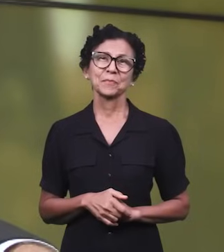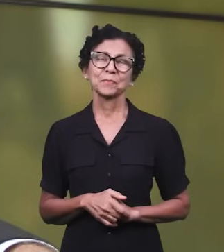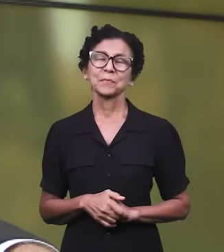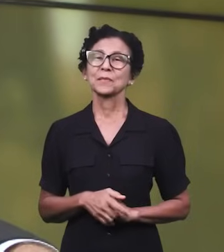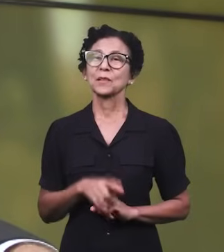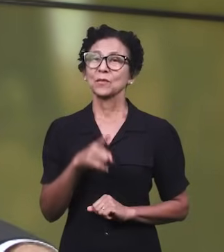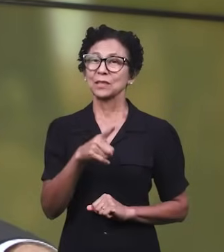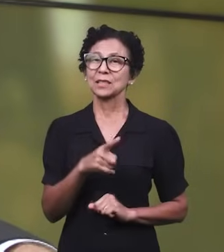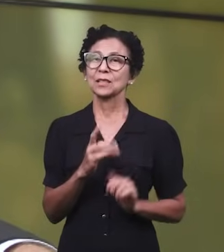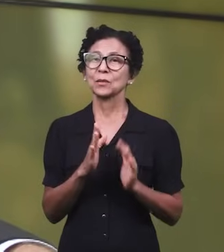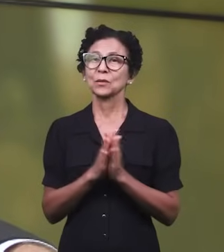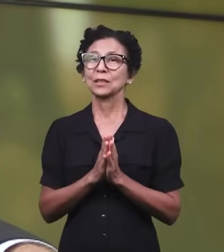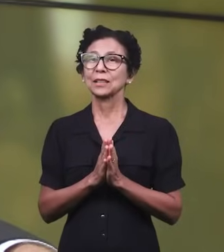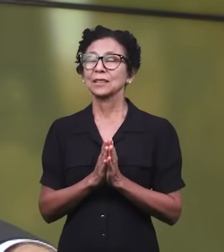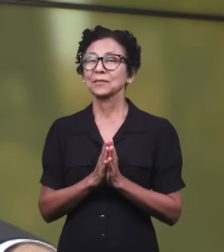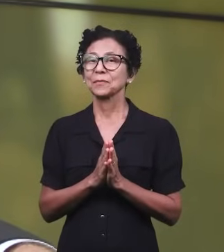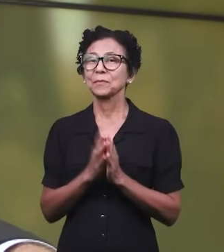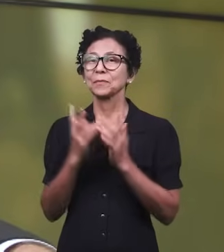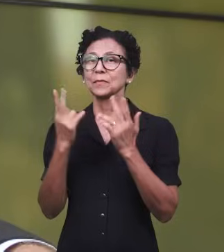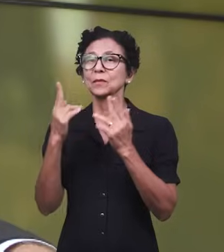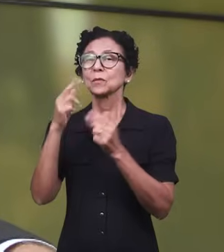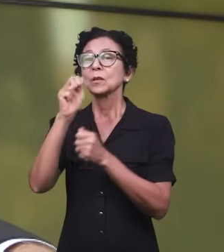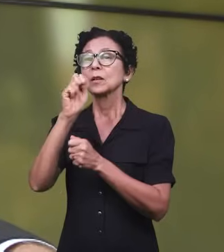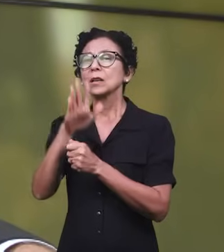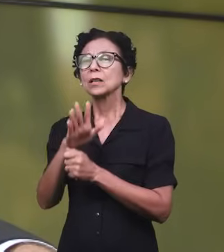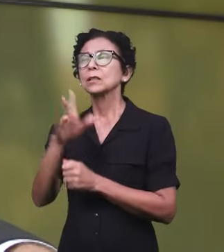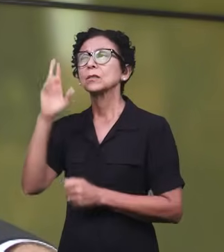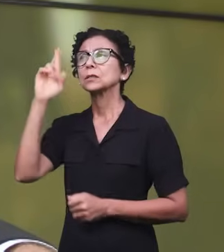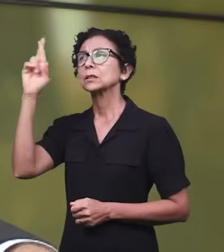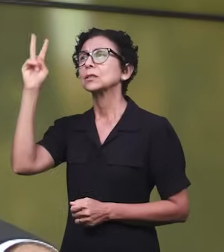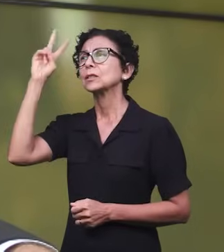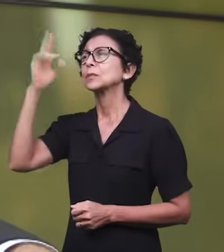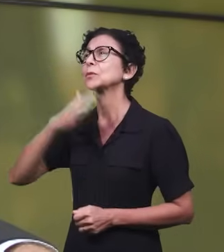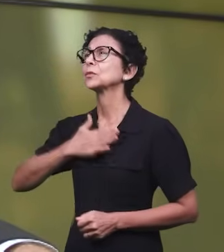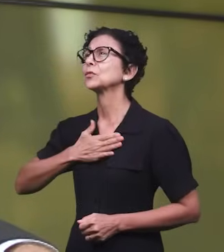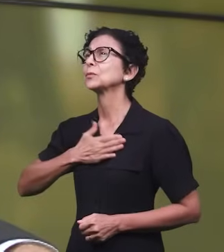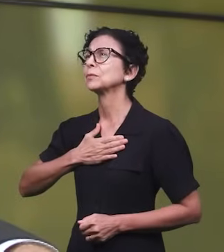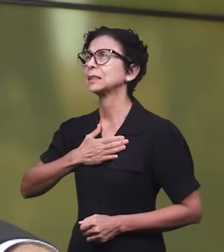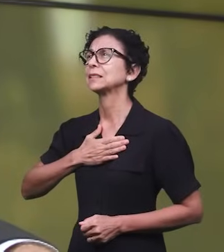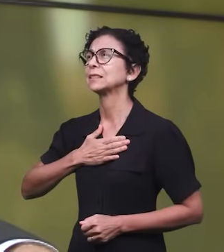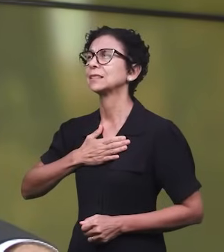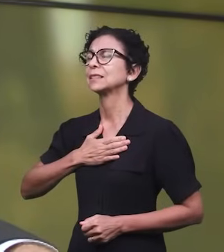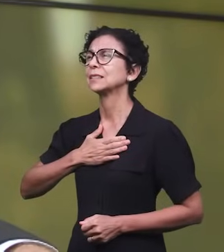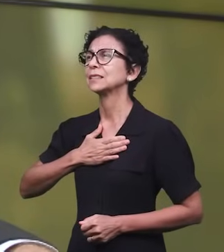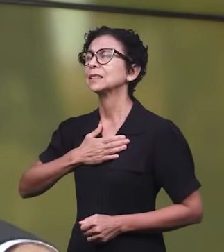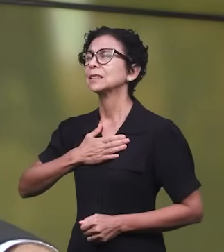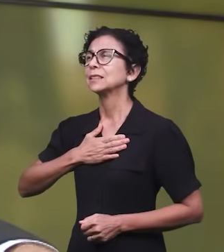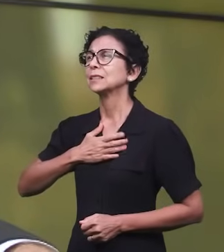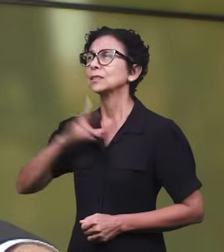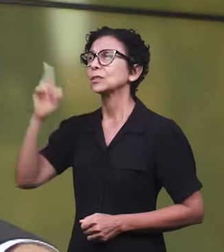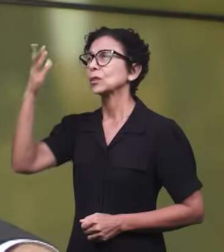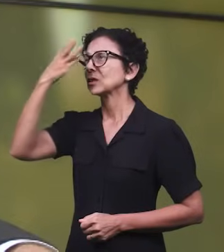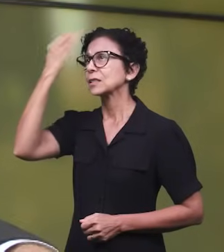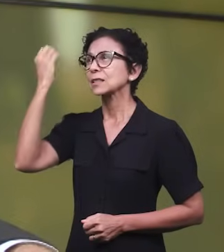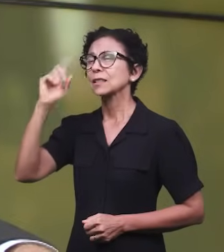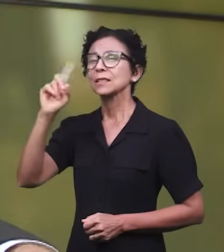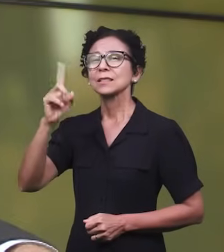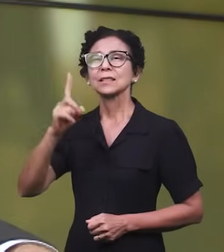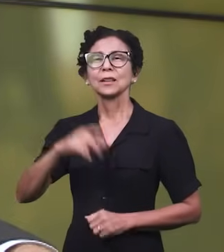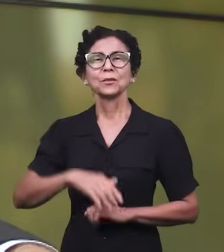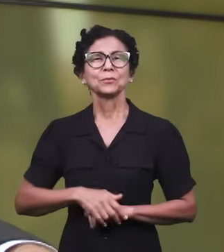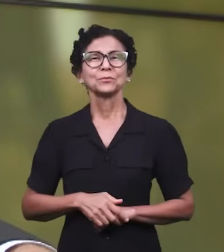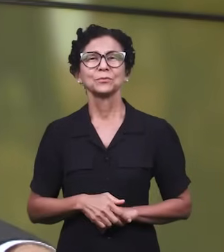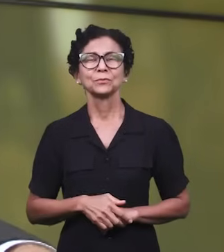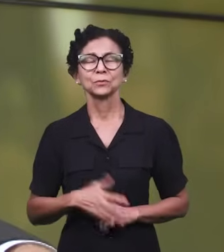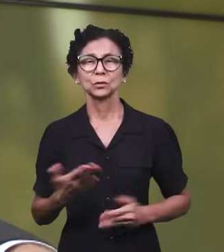Ana. O Senhor se lembrou de mim, o Senhor se lembrou do meu menino, e o Senhor não se esquece dos seus servos.